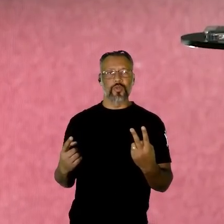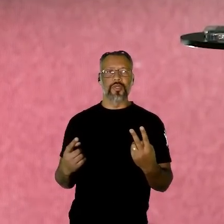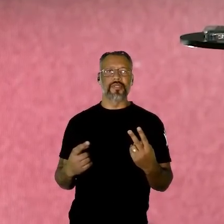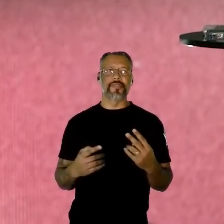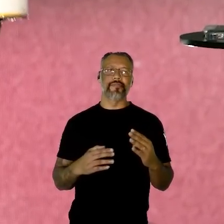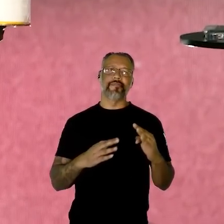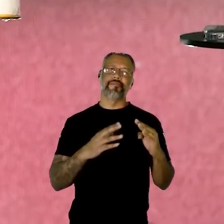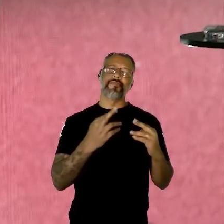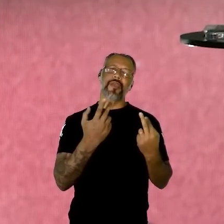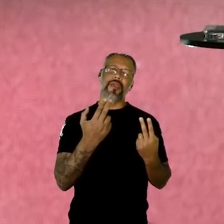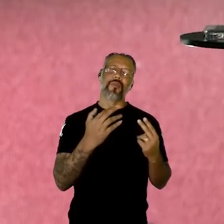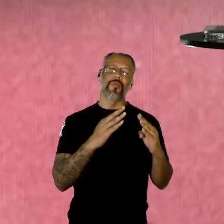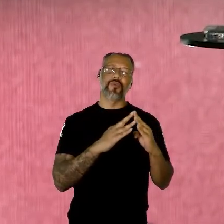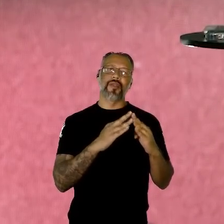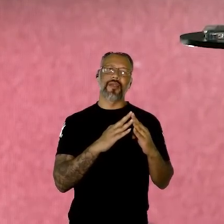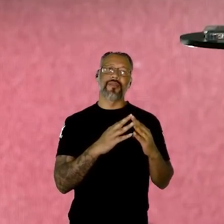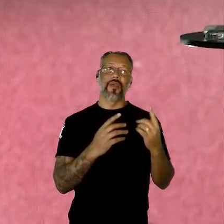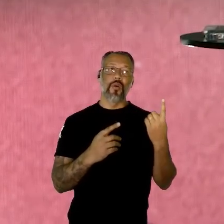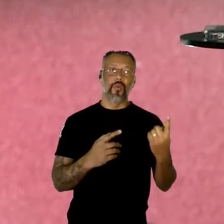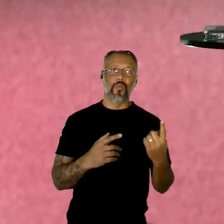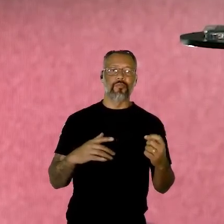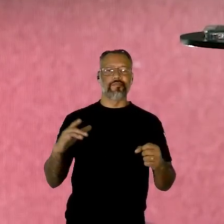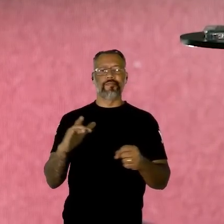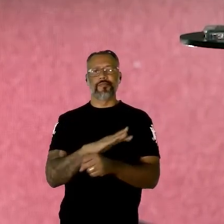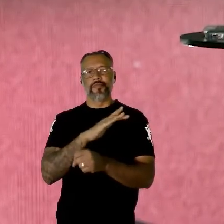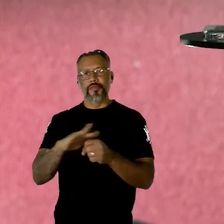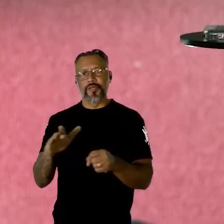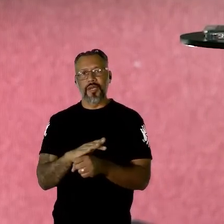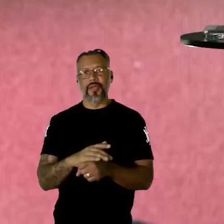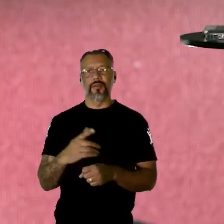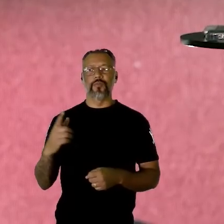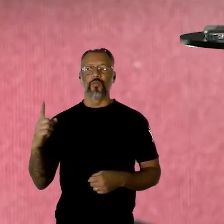tempo tá cheio e outro tempo tá vazio certo